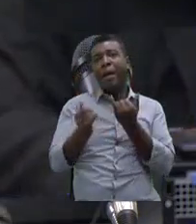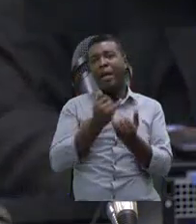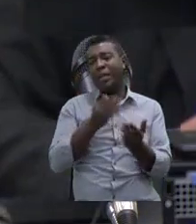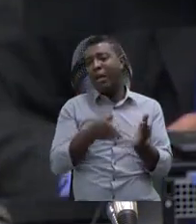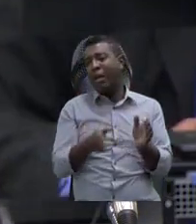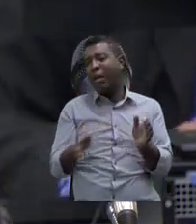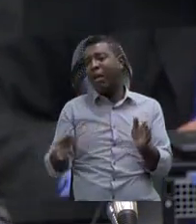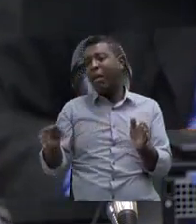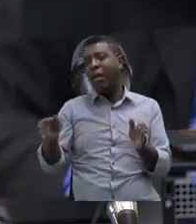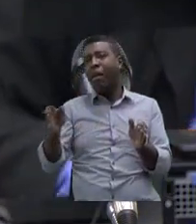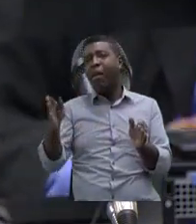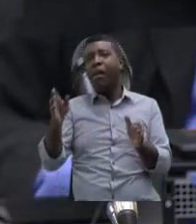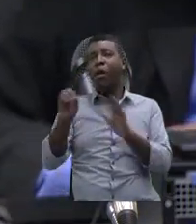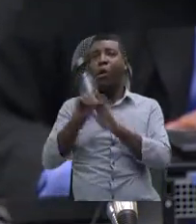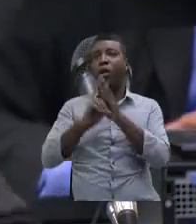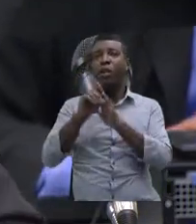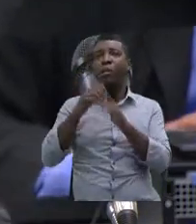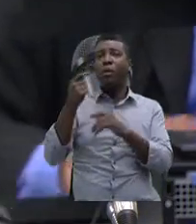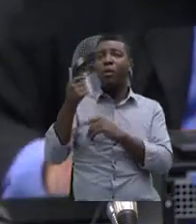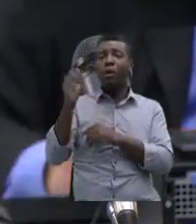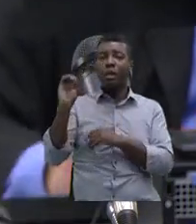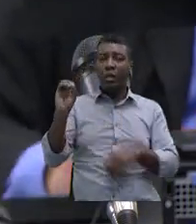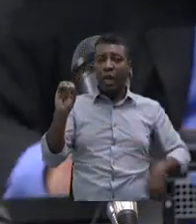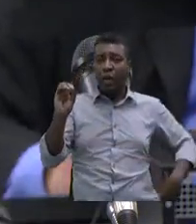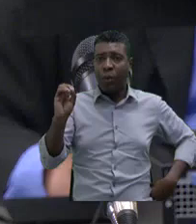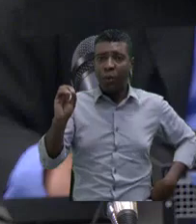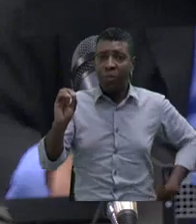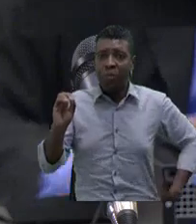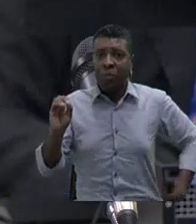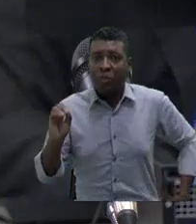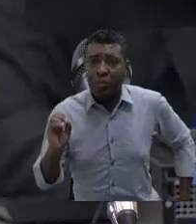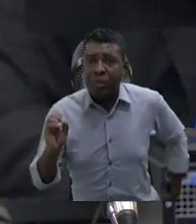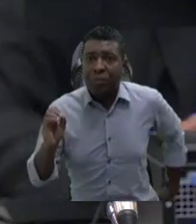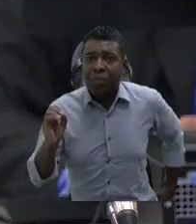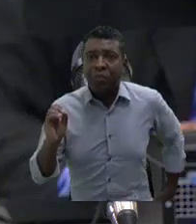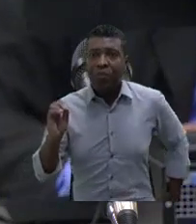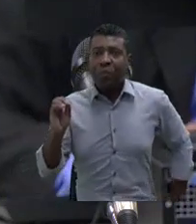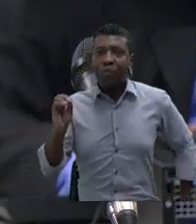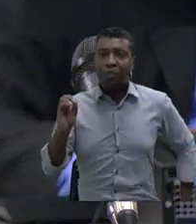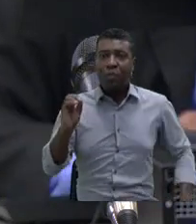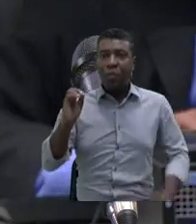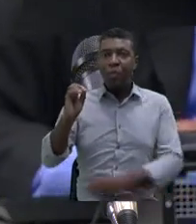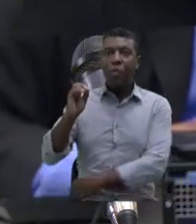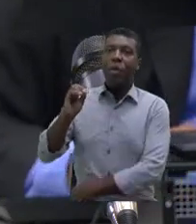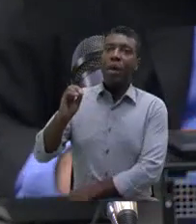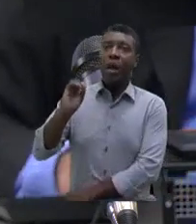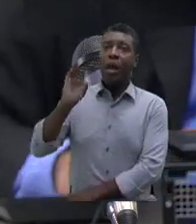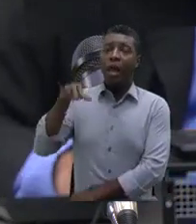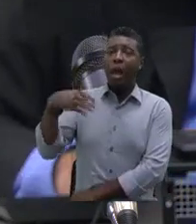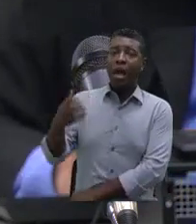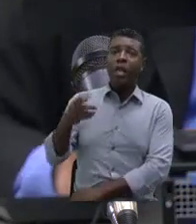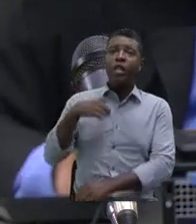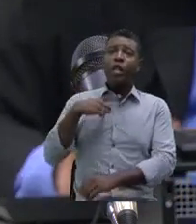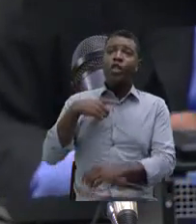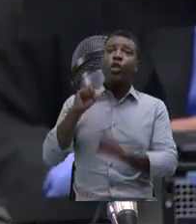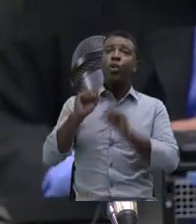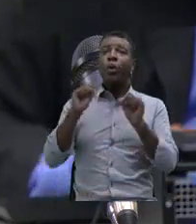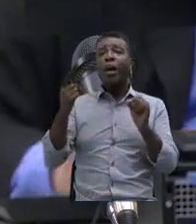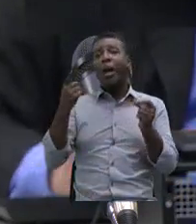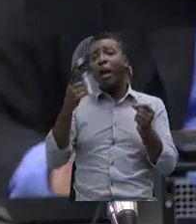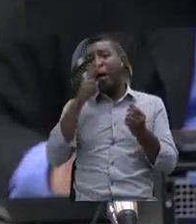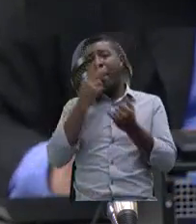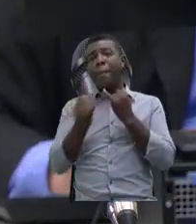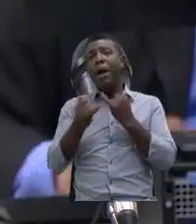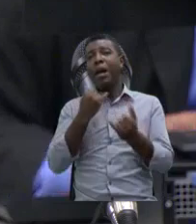orçamento, praticamente quase que zero. E aí havia até um certo, no meu entendimento, talvez até um certo comodismo,